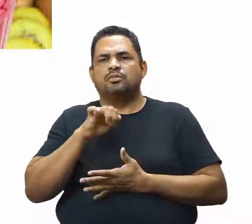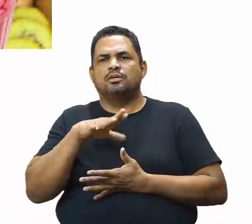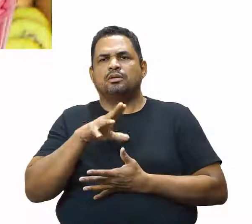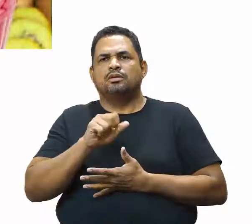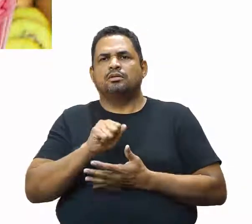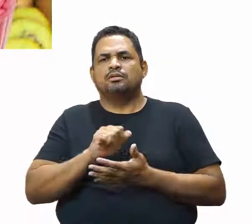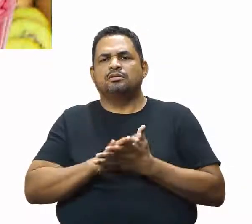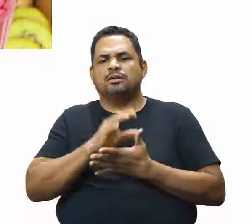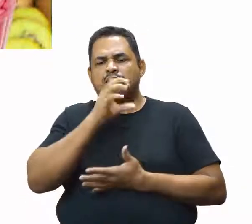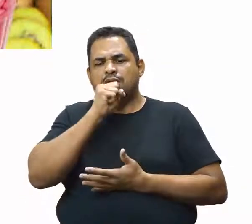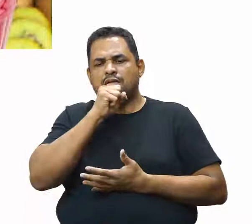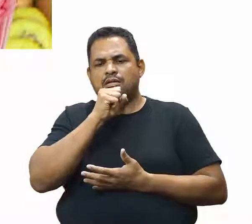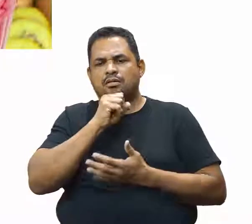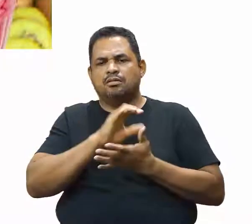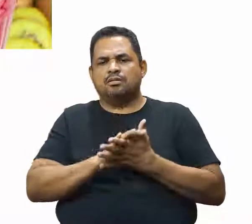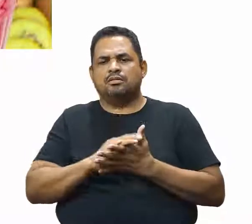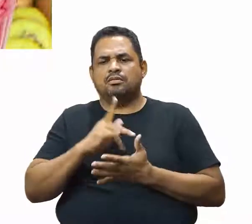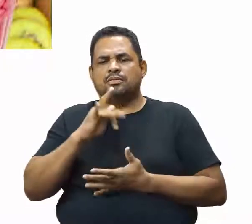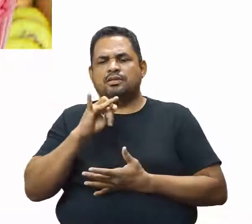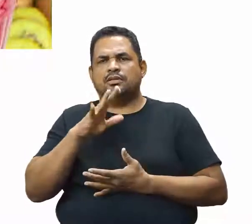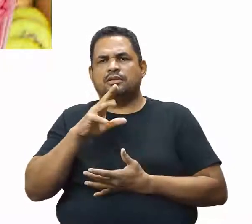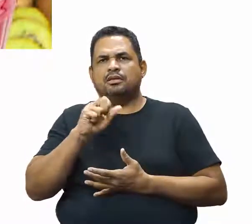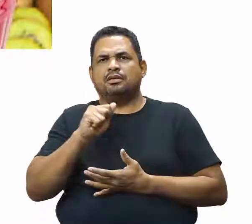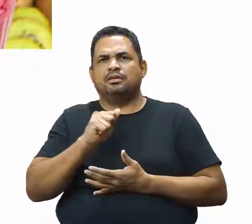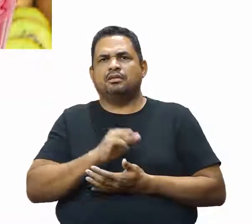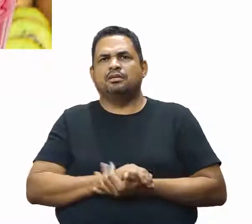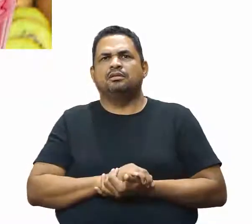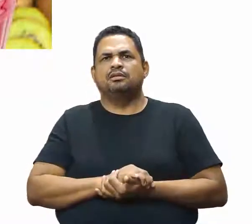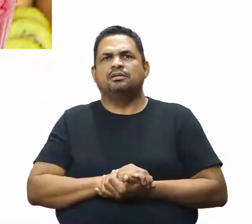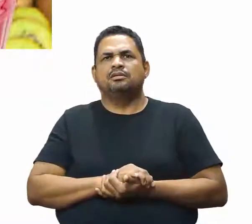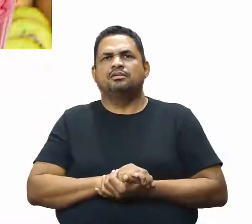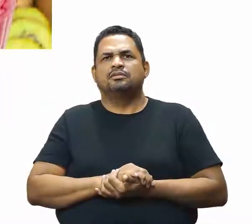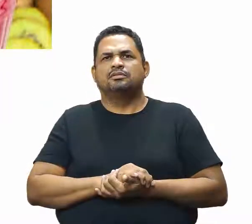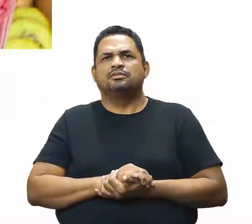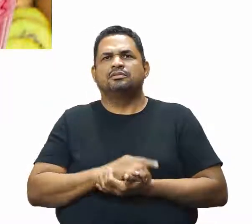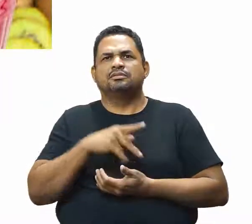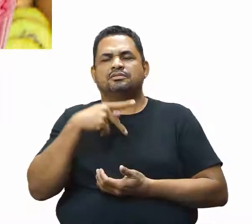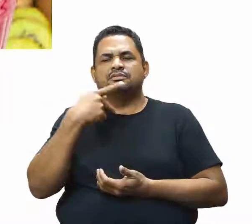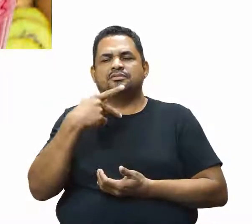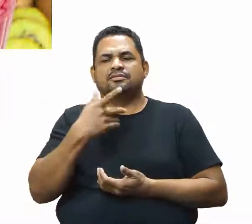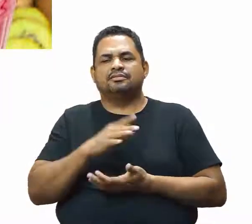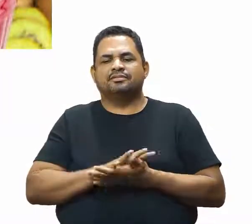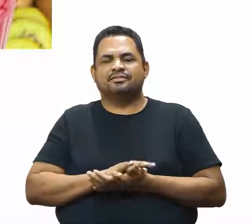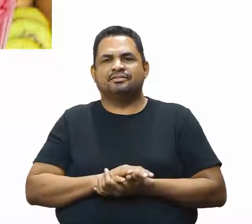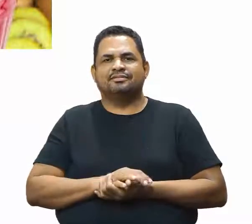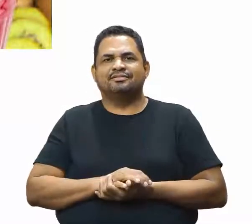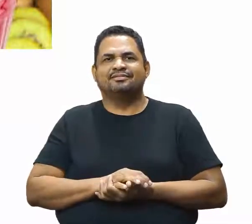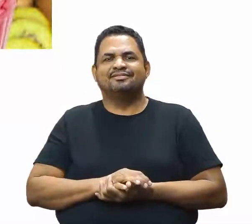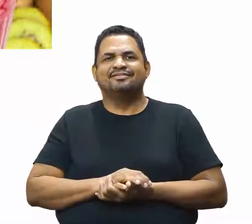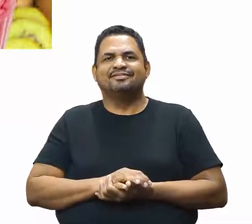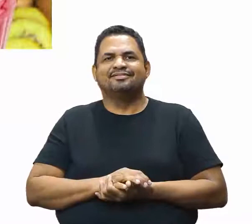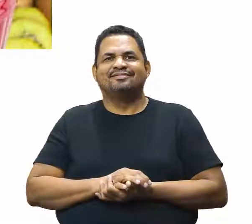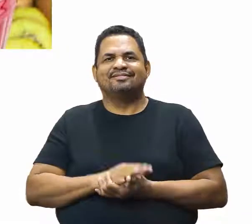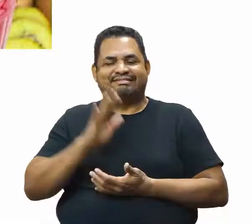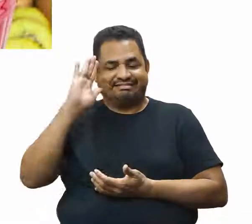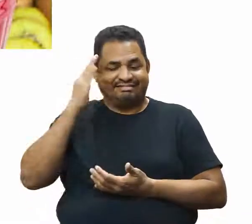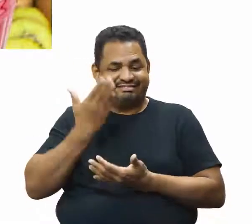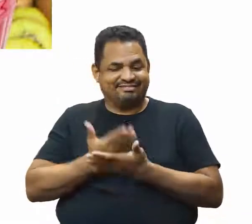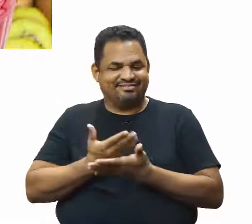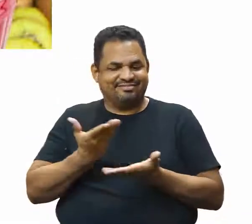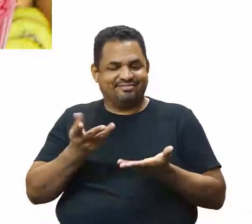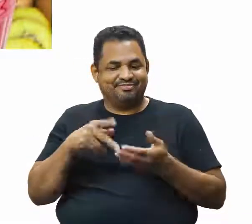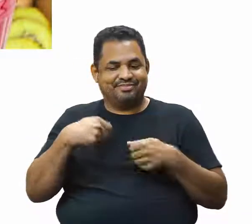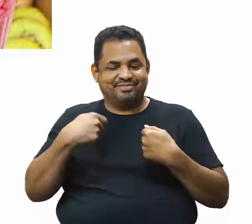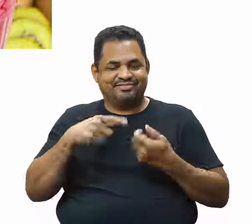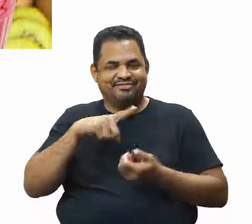da laranja, da pitaia. Eu vou ficar falando de pitaia. Eu estou devendo uma aula só de pitaia, sabe? Acredita? Eu vou fazer uma